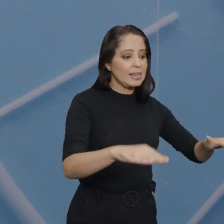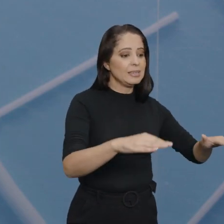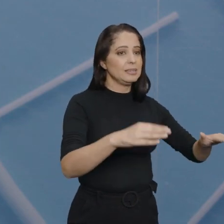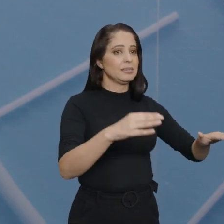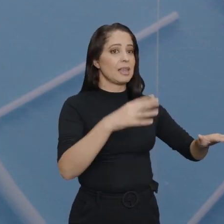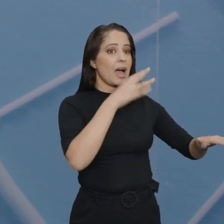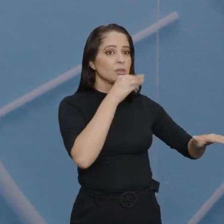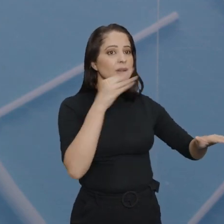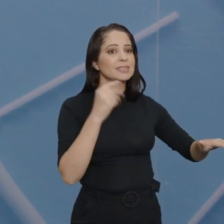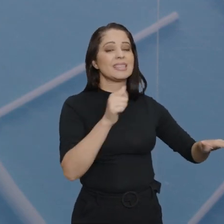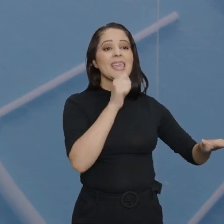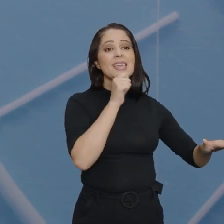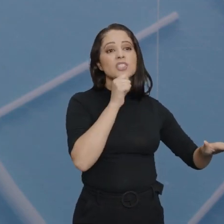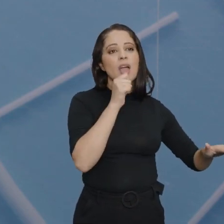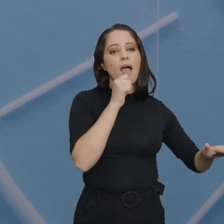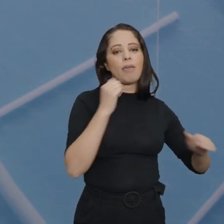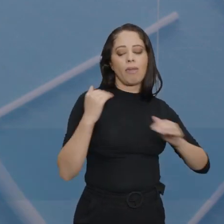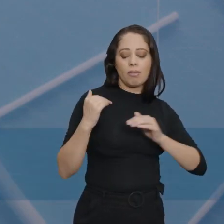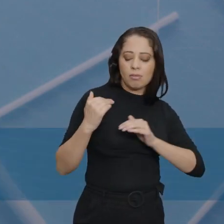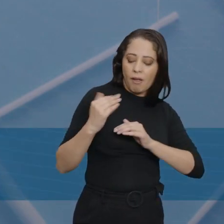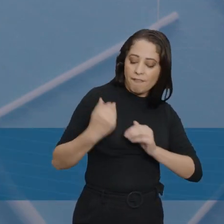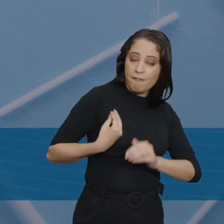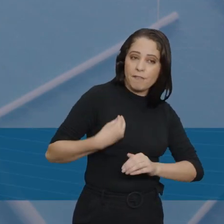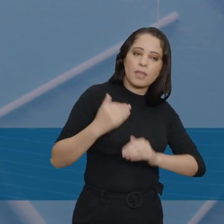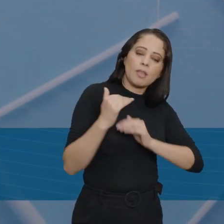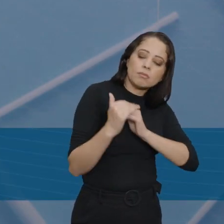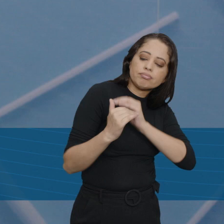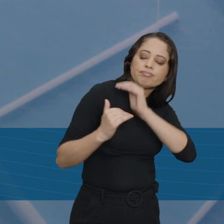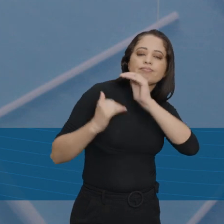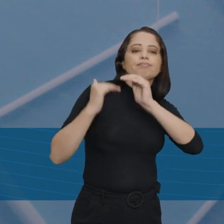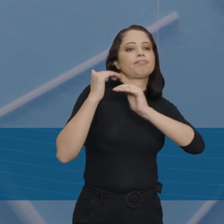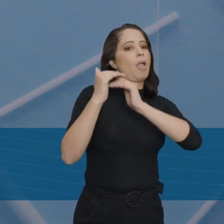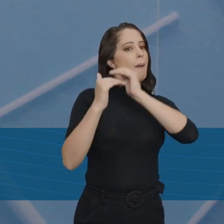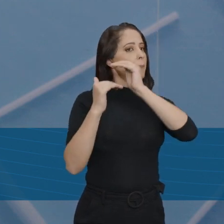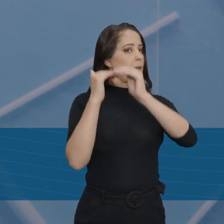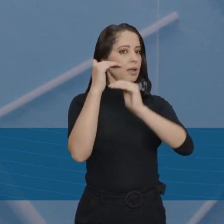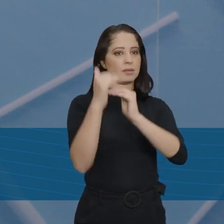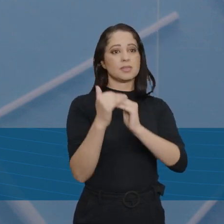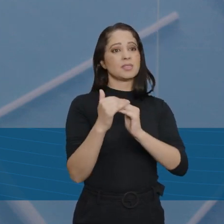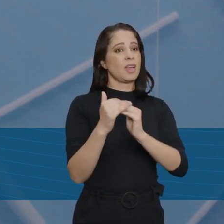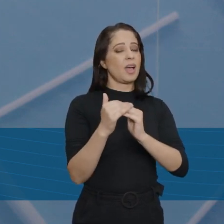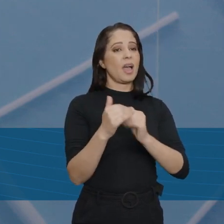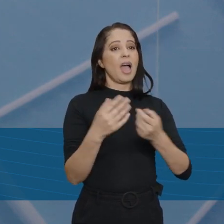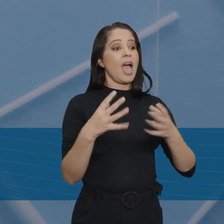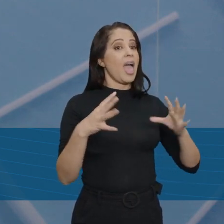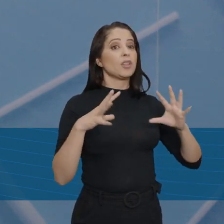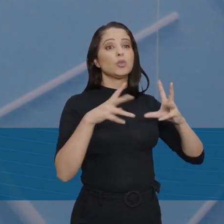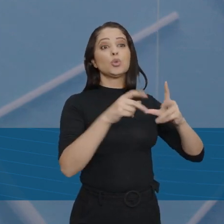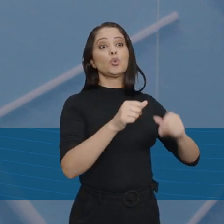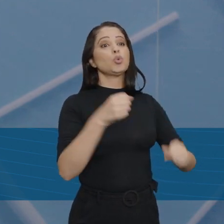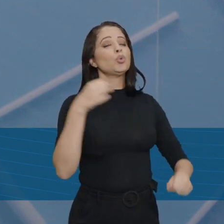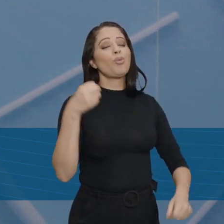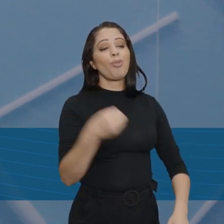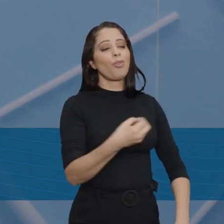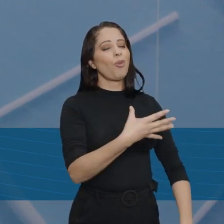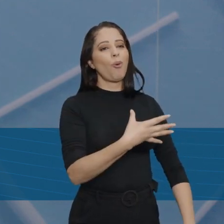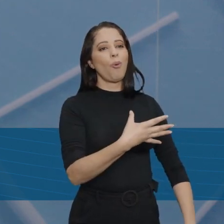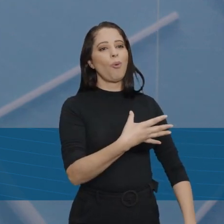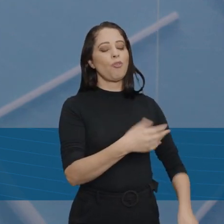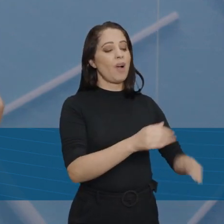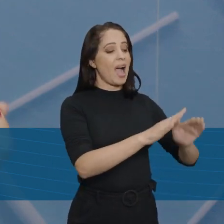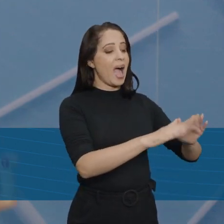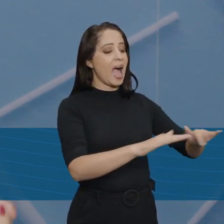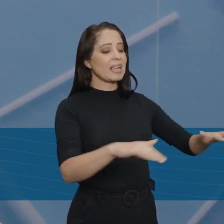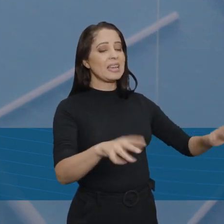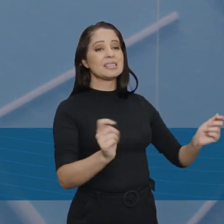né? Nesse período de desenvolvimento, como a Letícia colocou, né? Tudo ainda é muito novo, né? O que